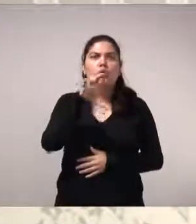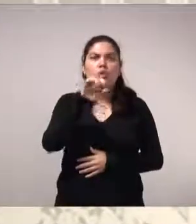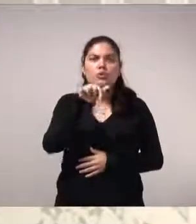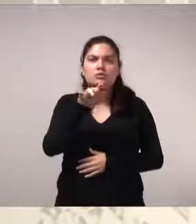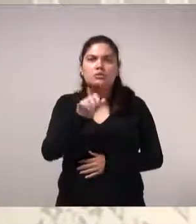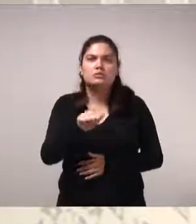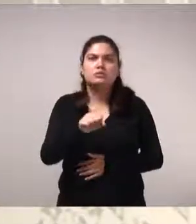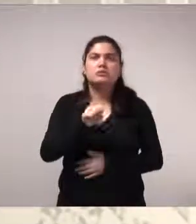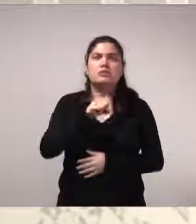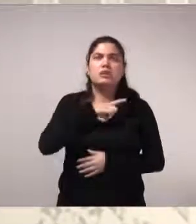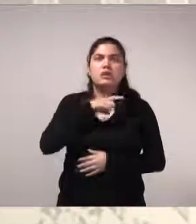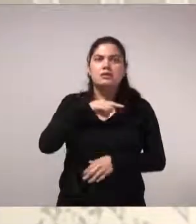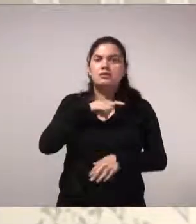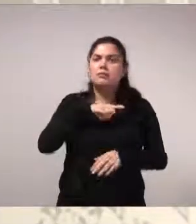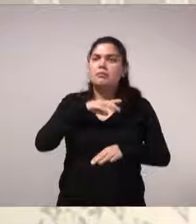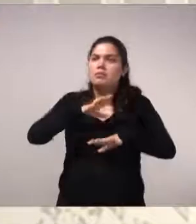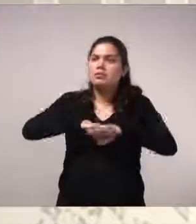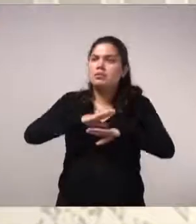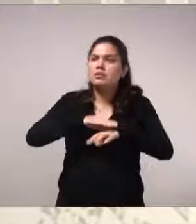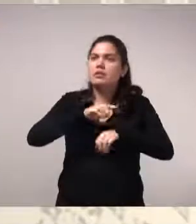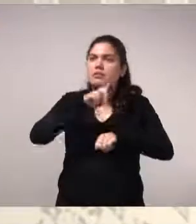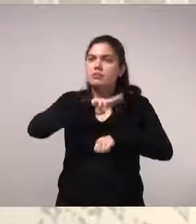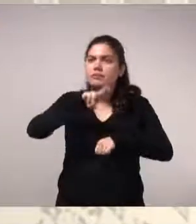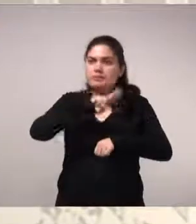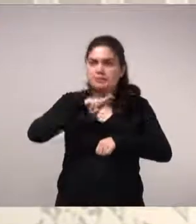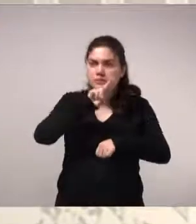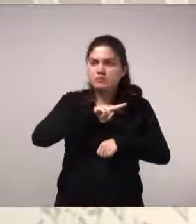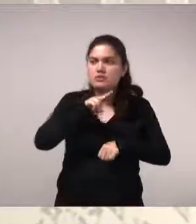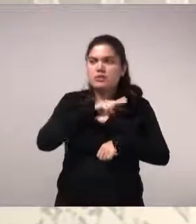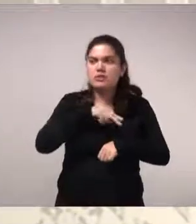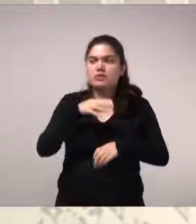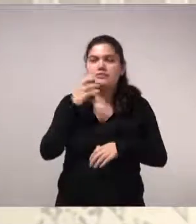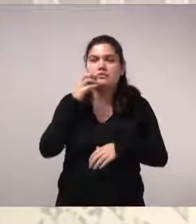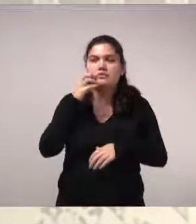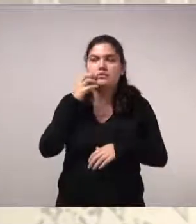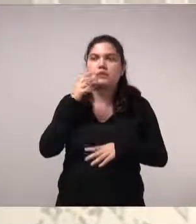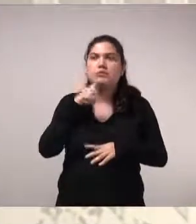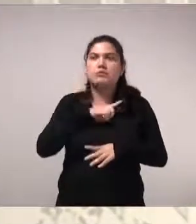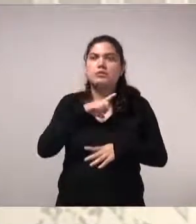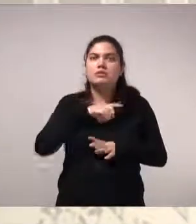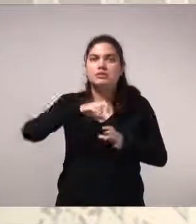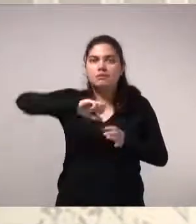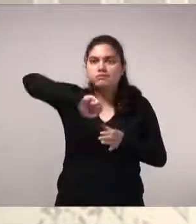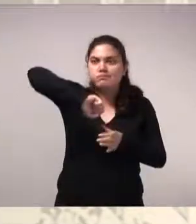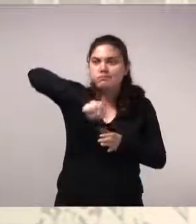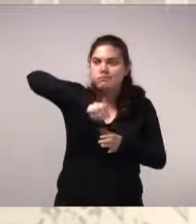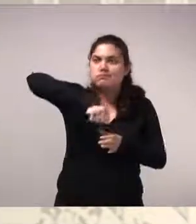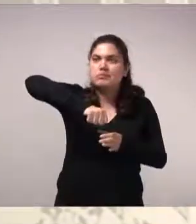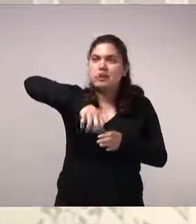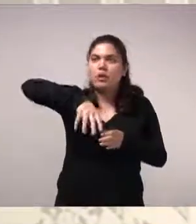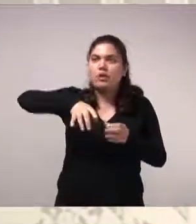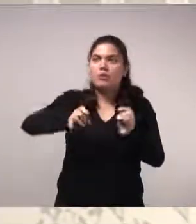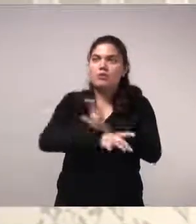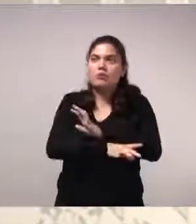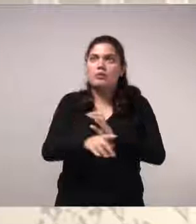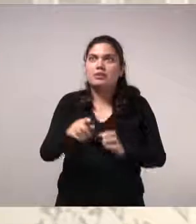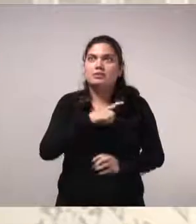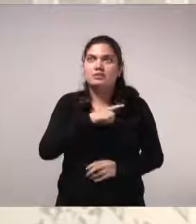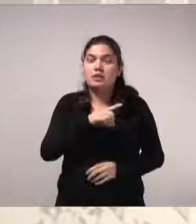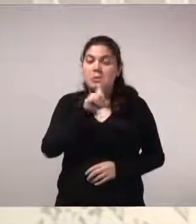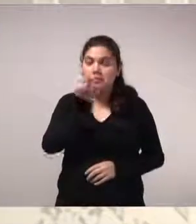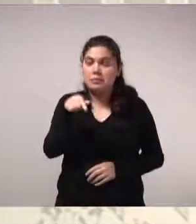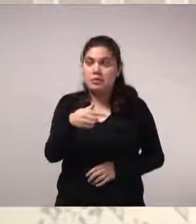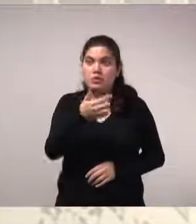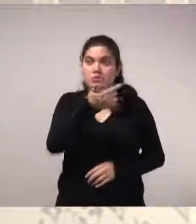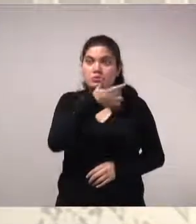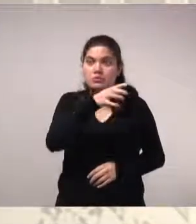têm a possibilidade de economizar água, a adoção de torneiras de fechamento automático. Então, nós temos 1.200 torneiras instaladas